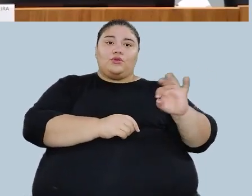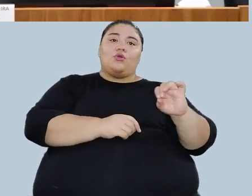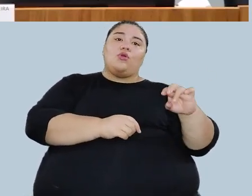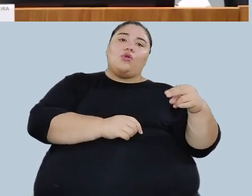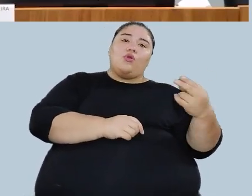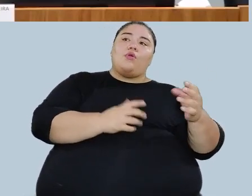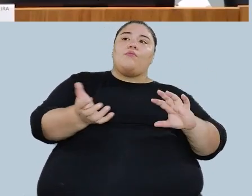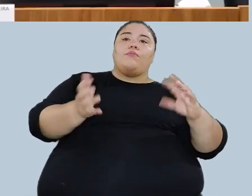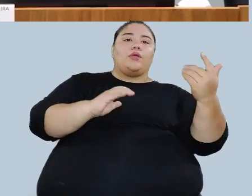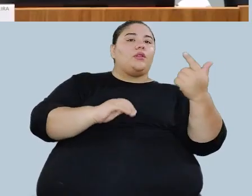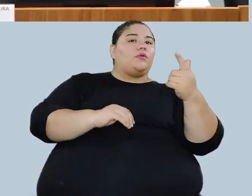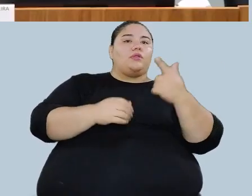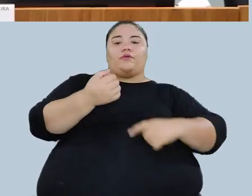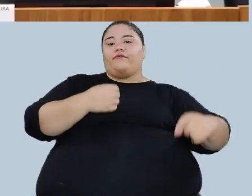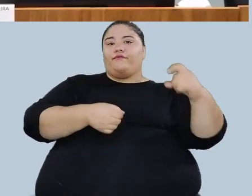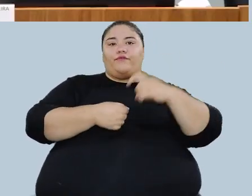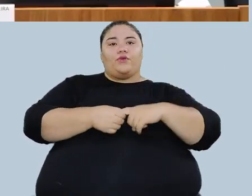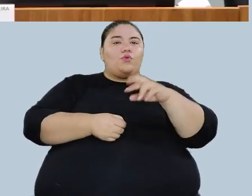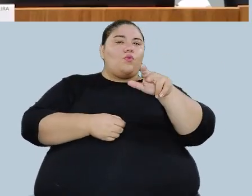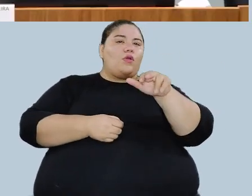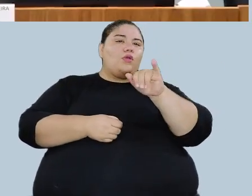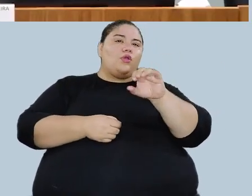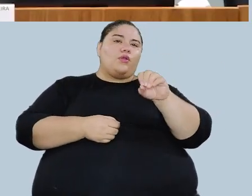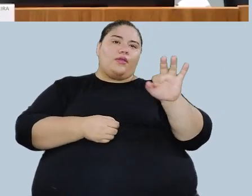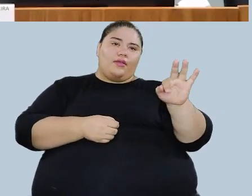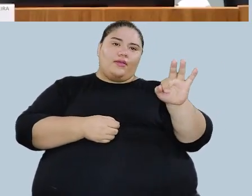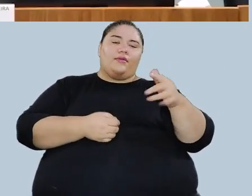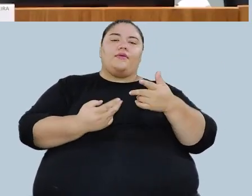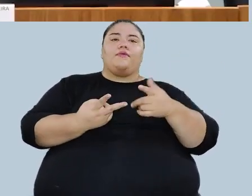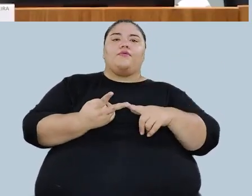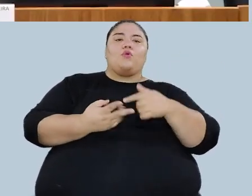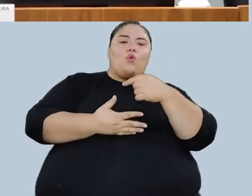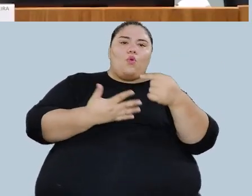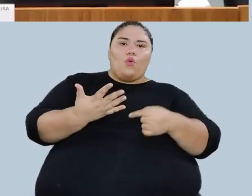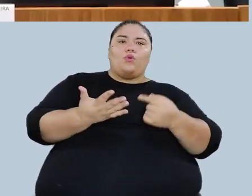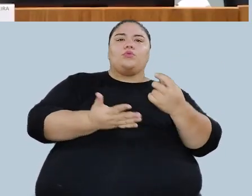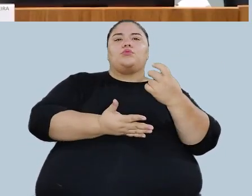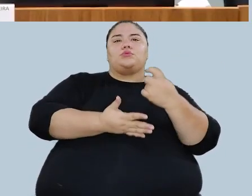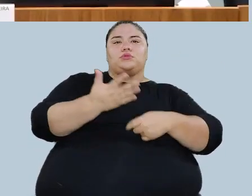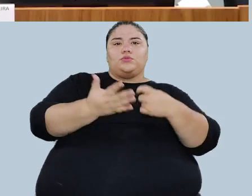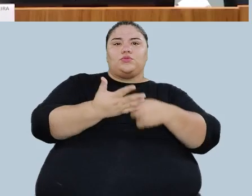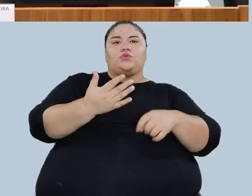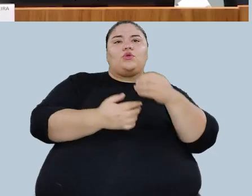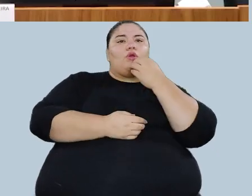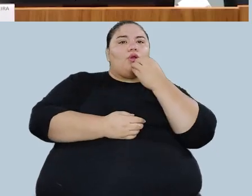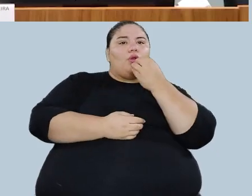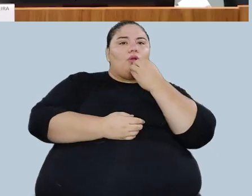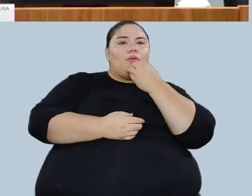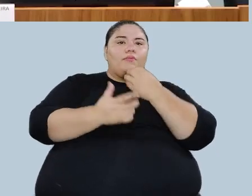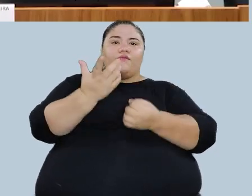naquelas situações em que não há devolutividade, como é o caso do IOF, como é o caso dos outros tributos, e, lógico, tudo isso vai